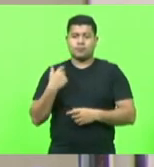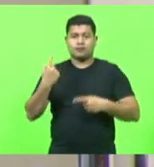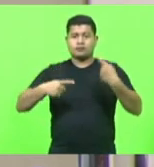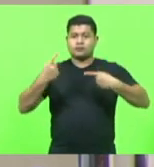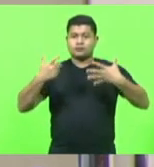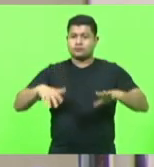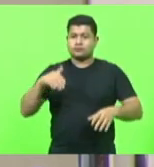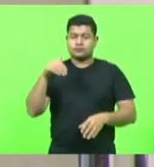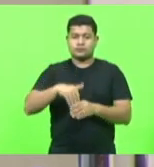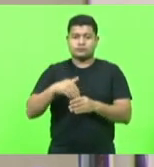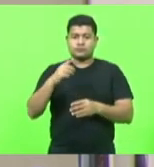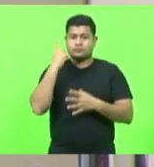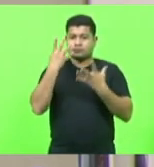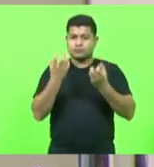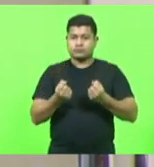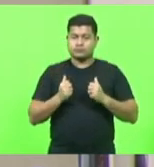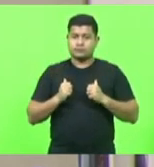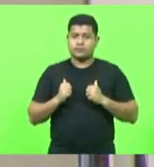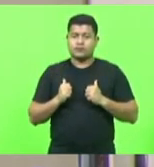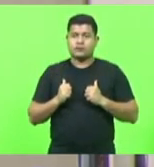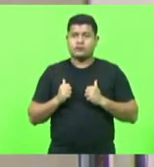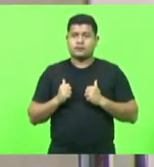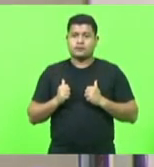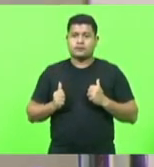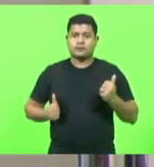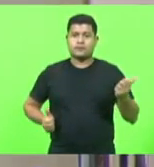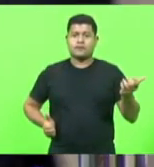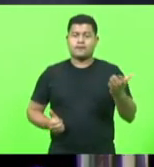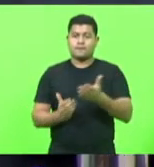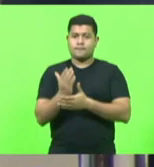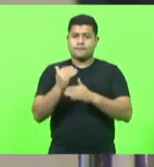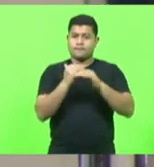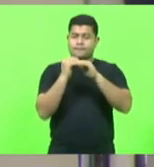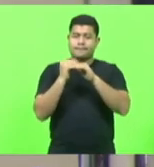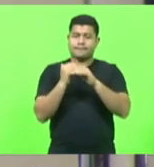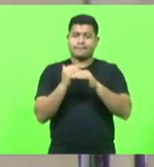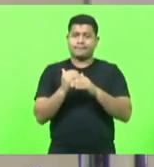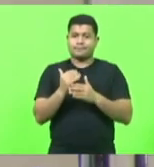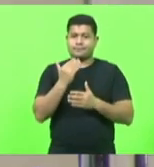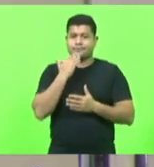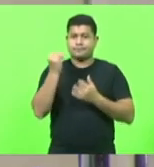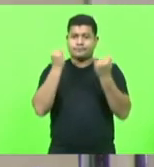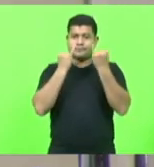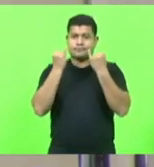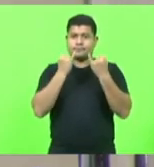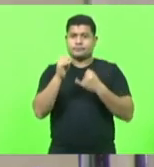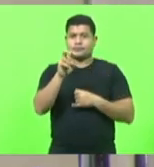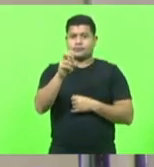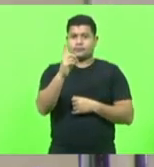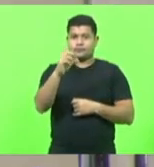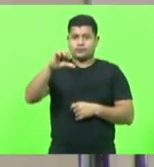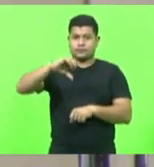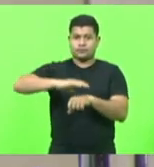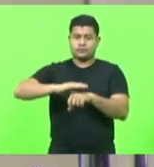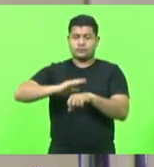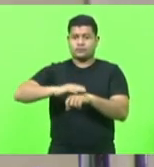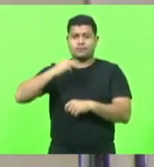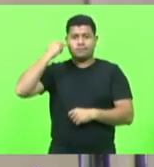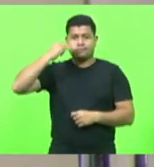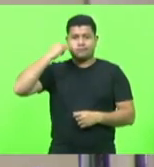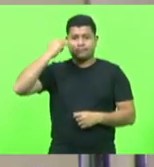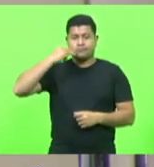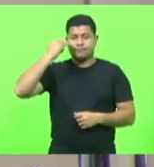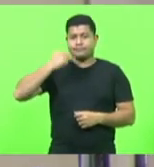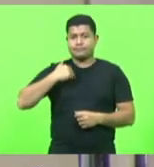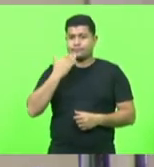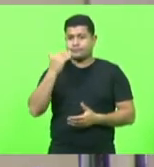deputados que aprovam, permaneçam como se encontram. Aprovado por unanimidade. Pedido de informação 519, autor deputado Márcio Machado, solicitando